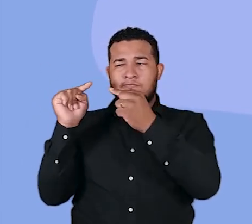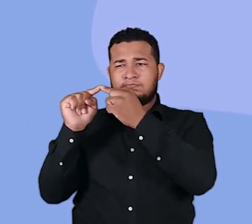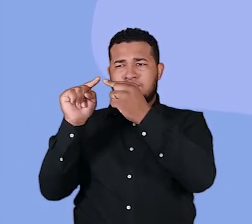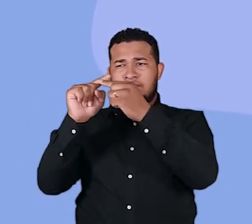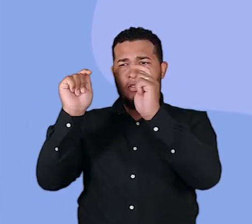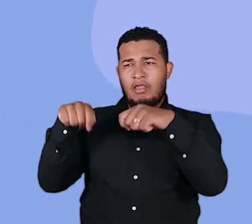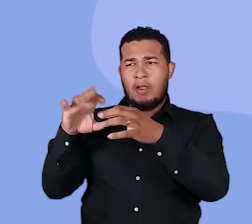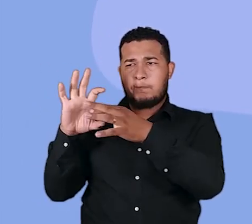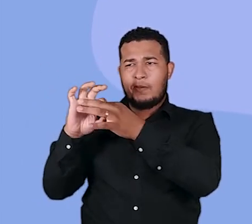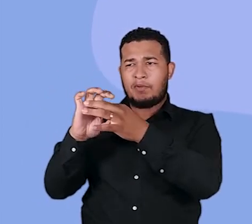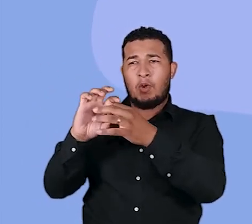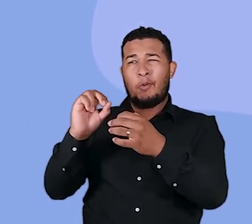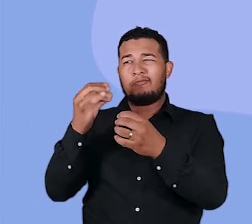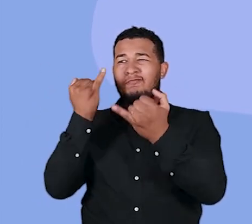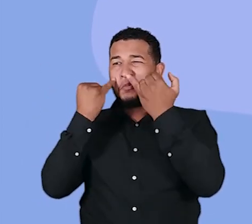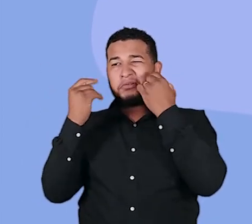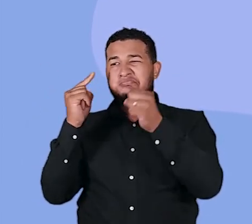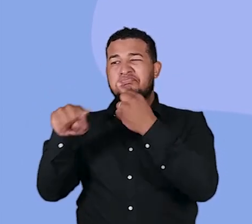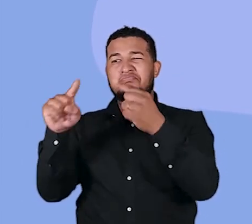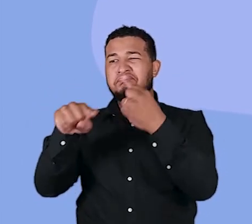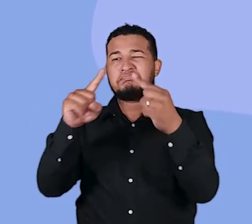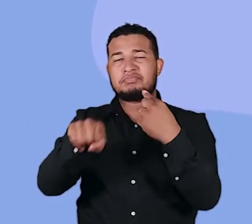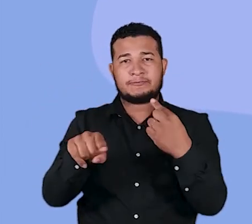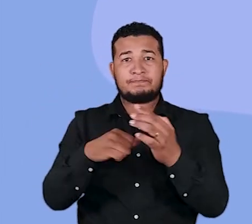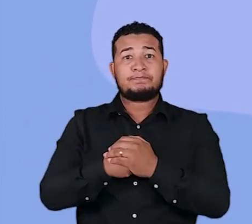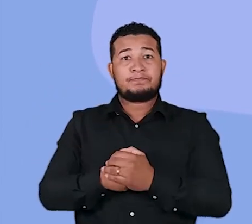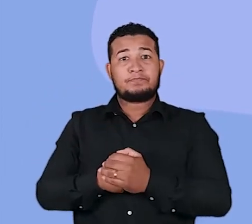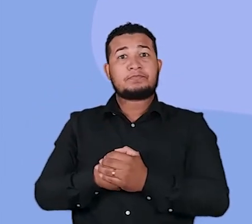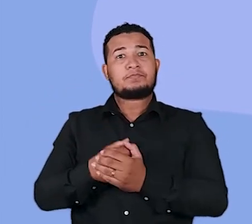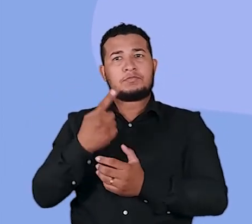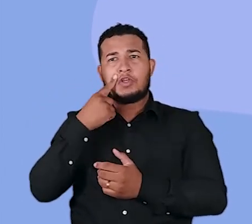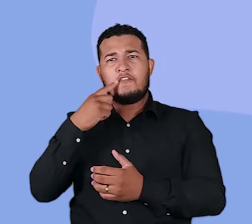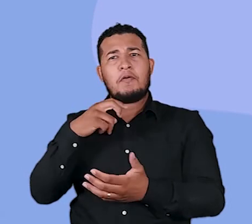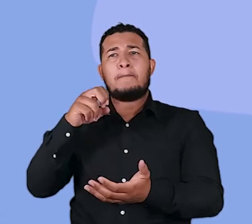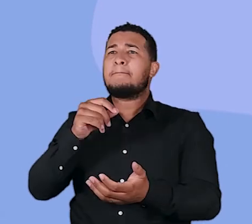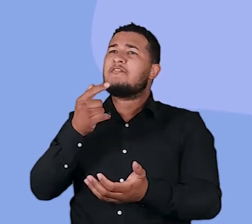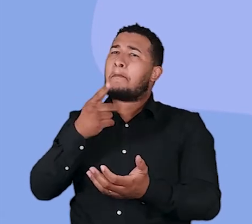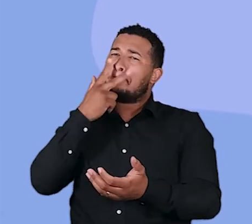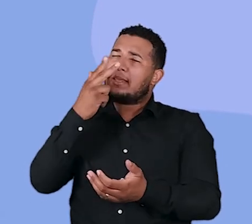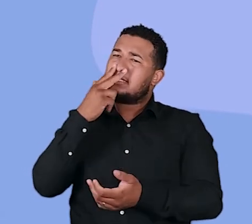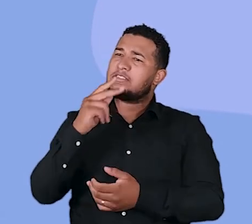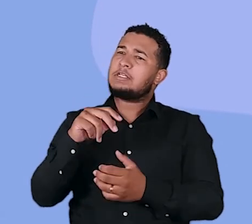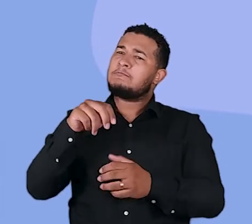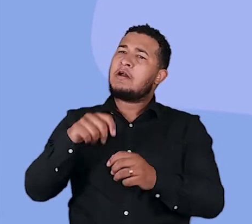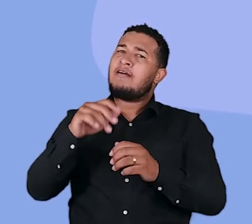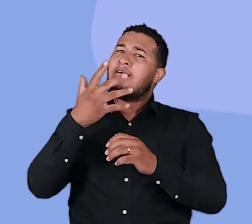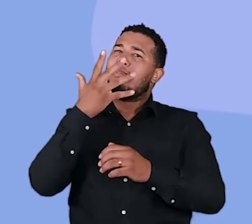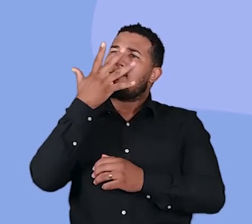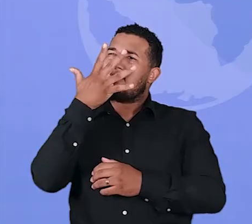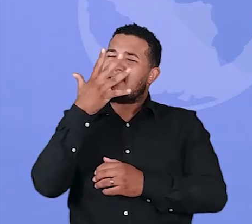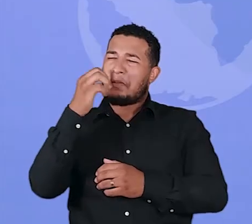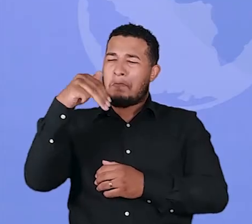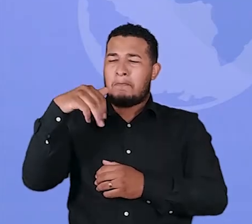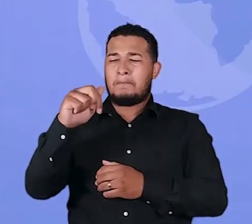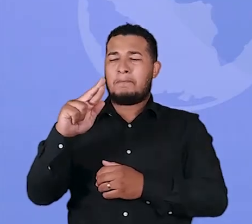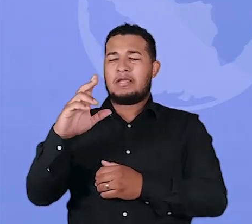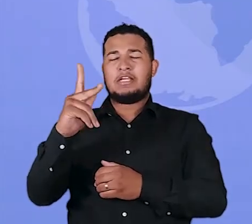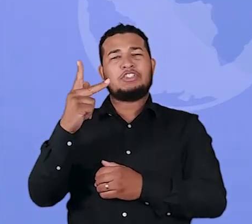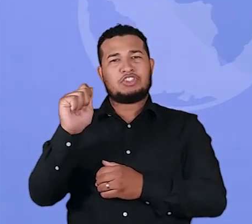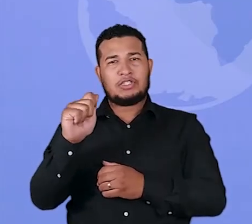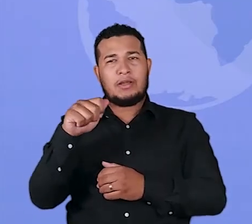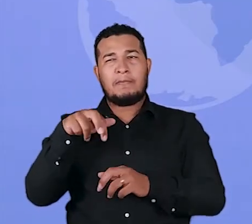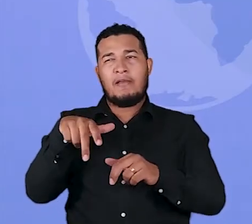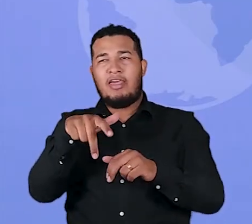informações encaixam ou se contradizem. Um exemplo aí, vamos pular muitas marchinhas nesse Natal. Marchinhas